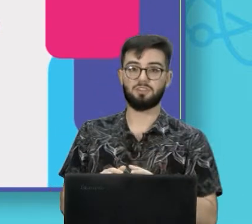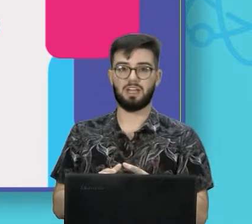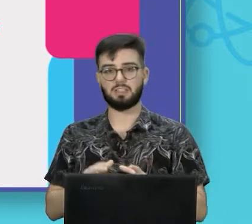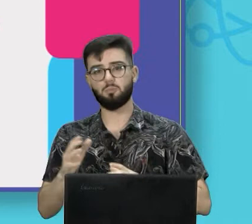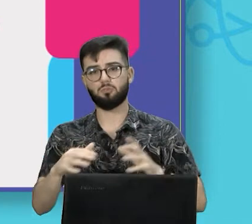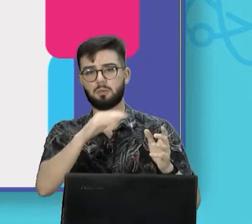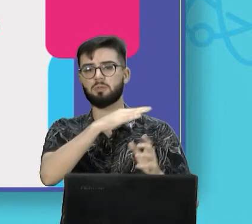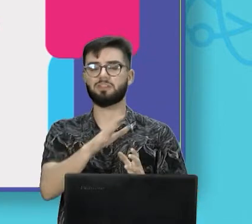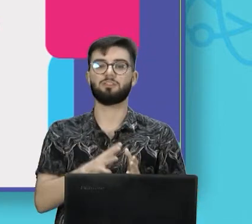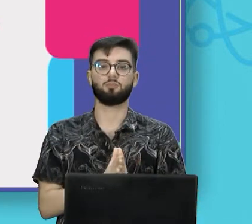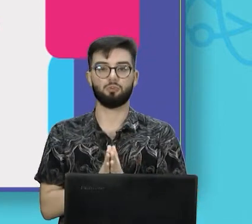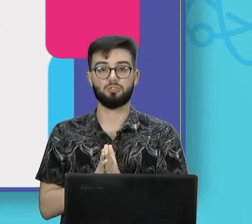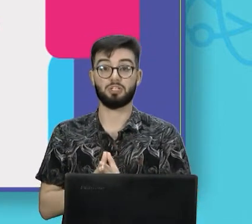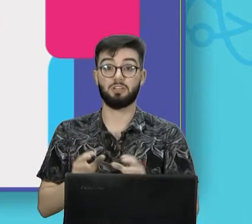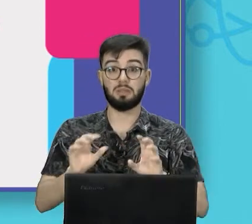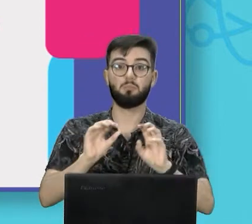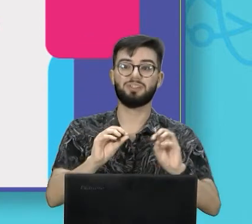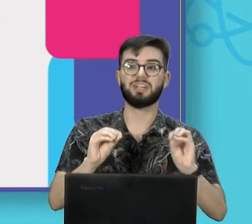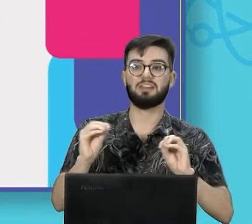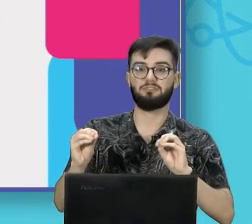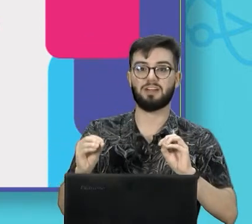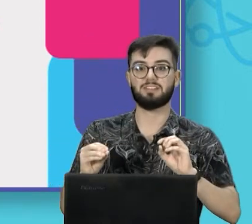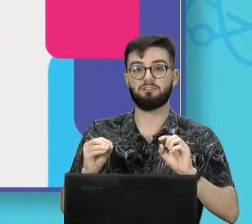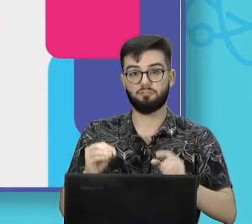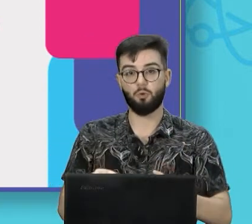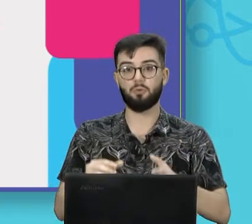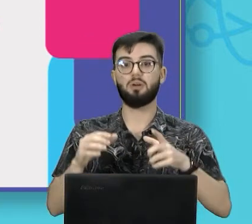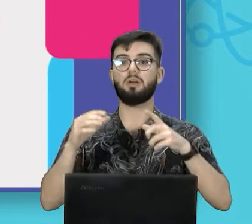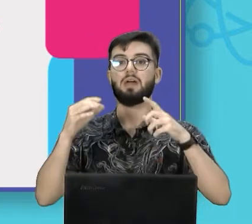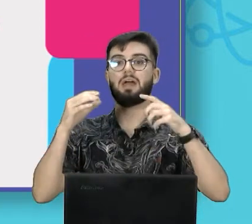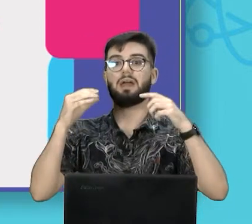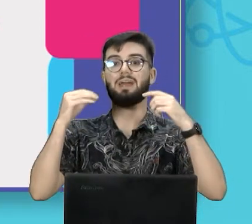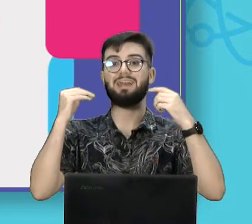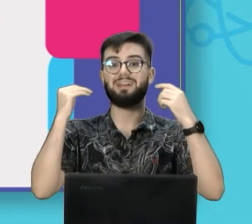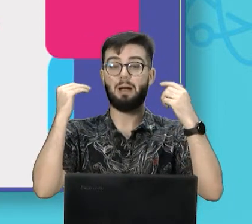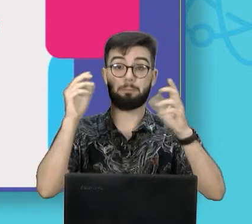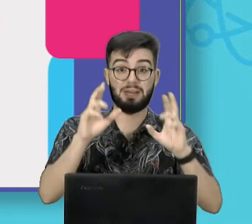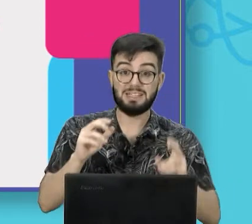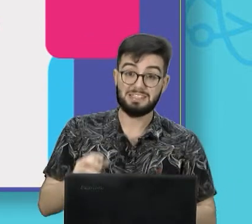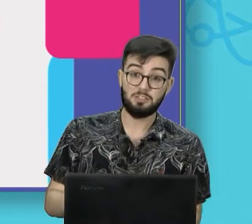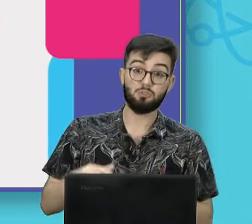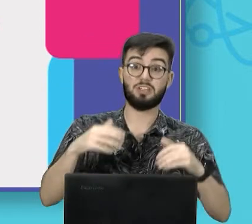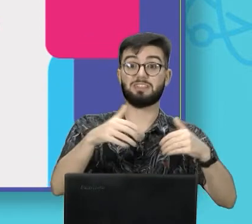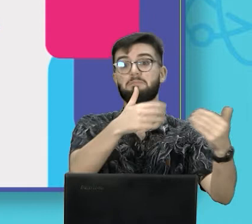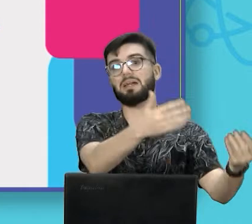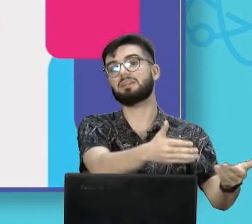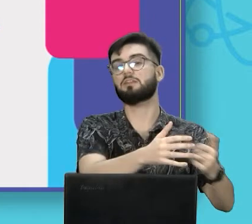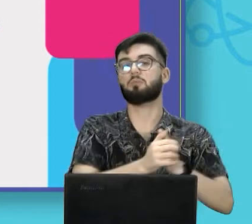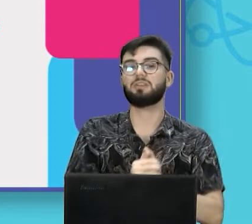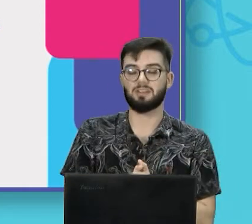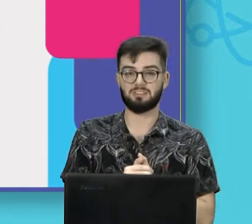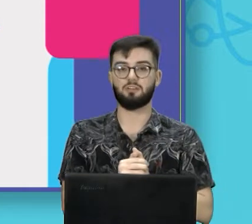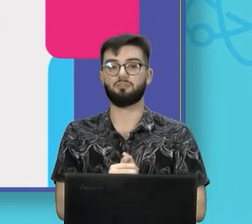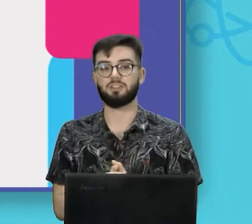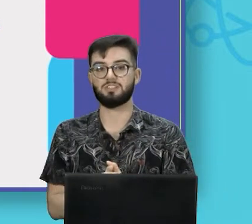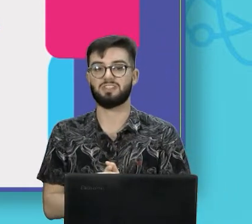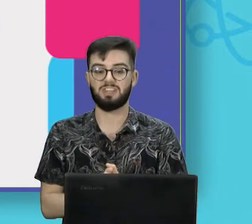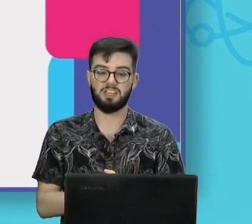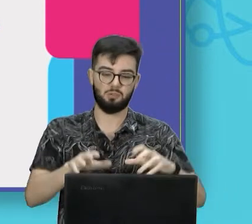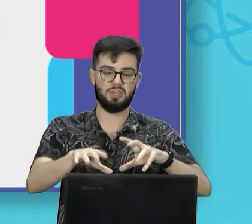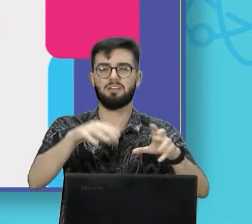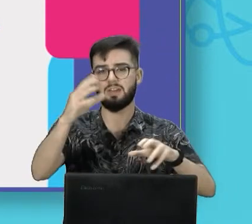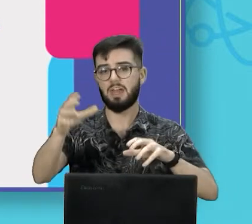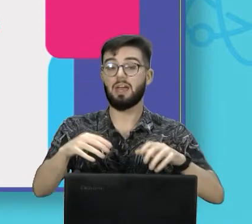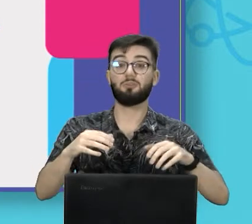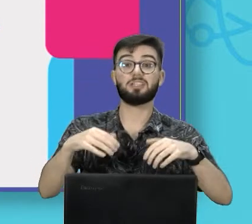Inclusive tem até no Museu da Polícia Civil do Rio de Janeiro tem muitos artefatos que foram apreendidos nessas batidas policiais que eram